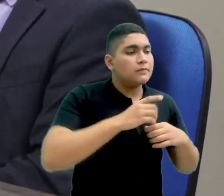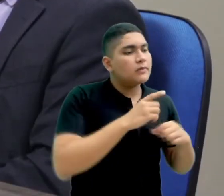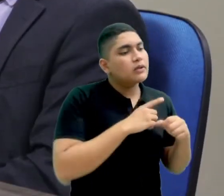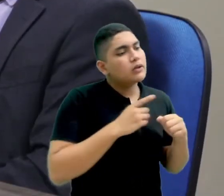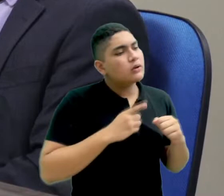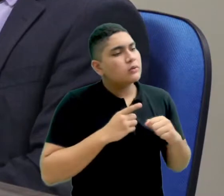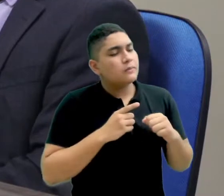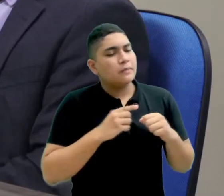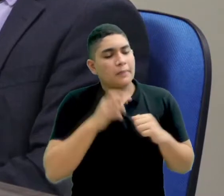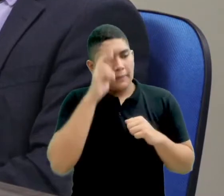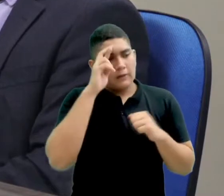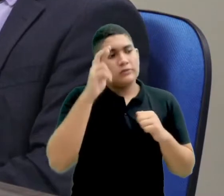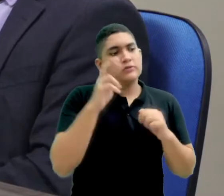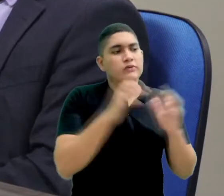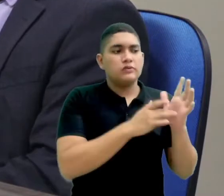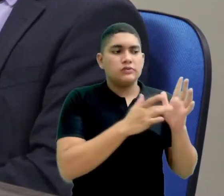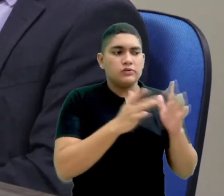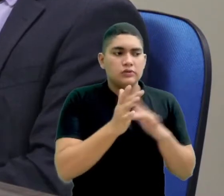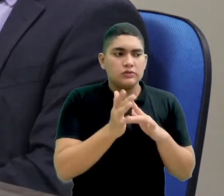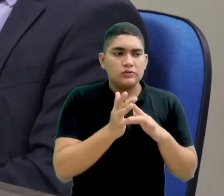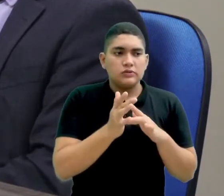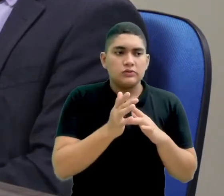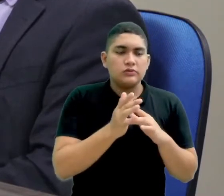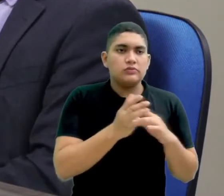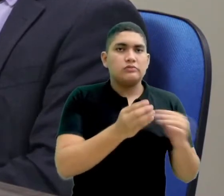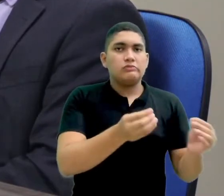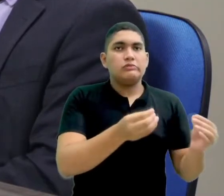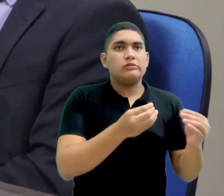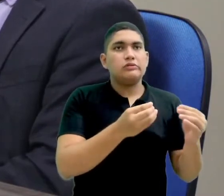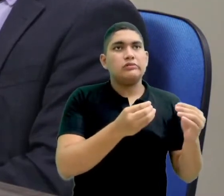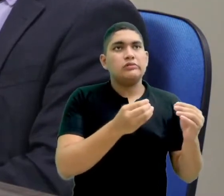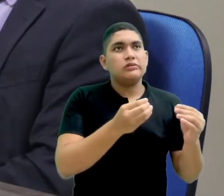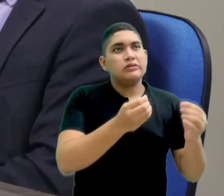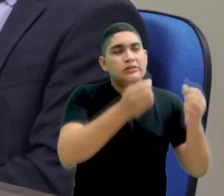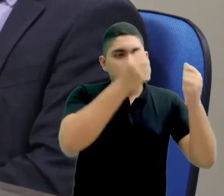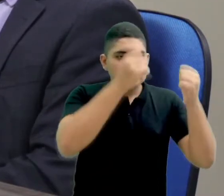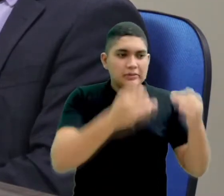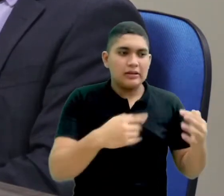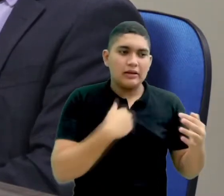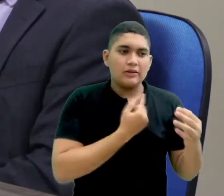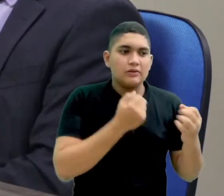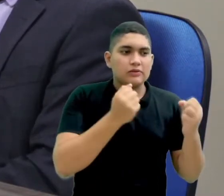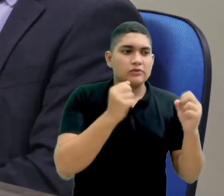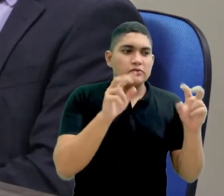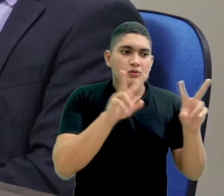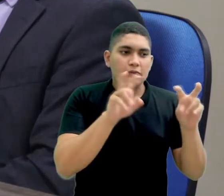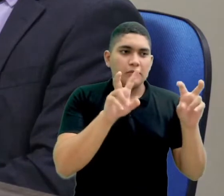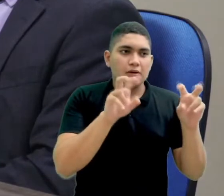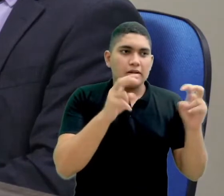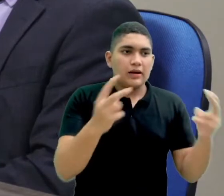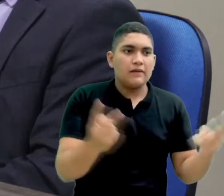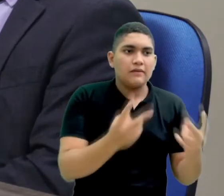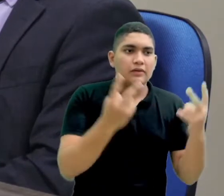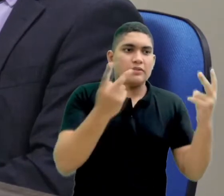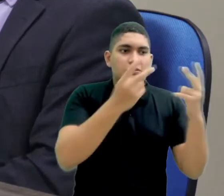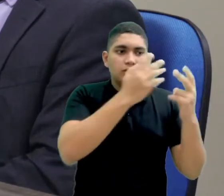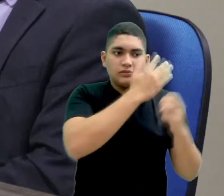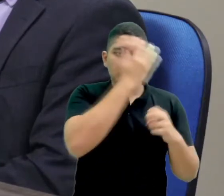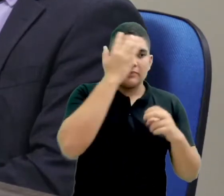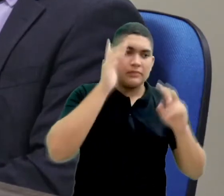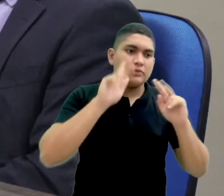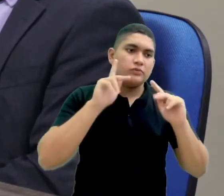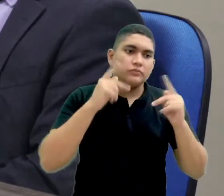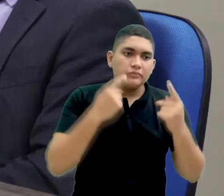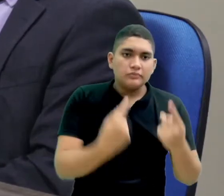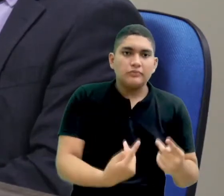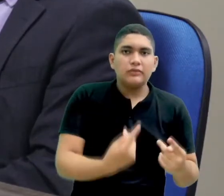ele vem então trazer essa valorização da pessoa humana, né? E muito mais do que